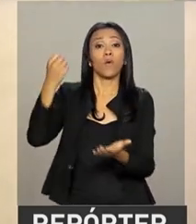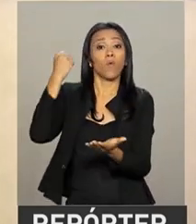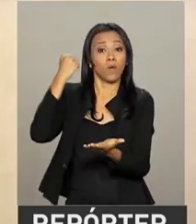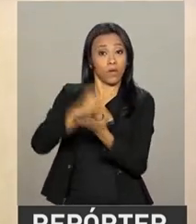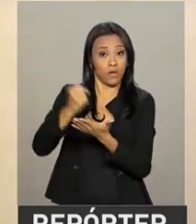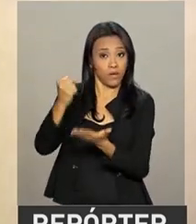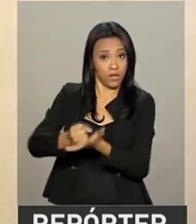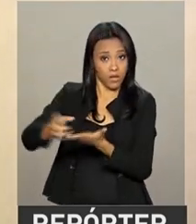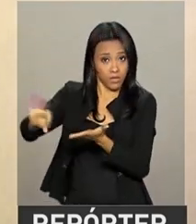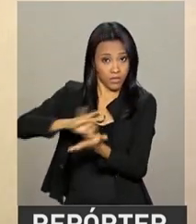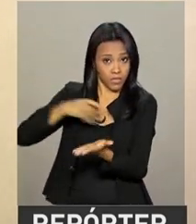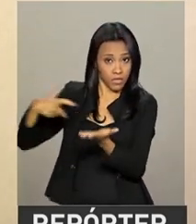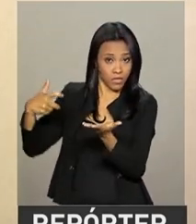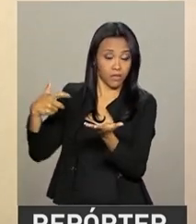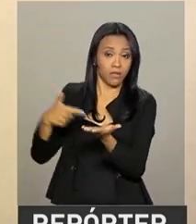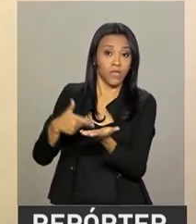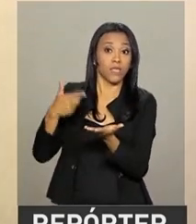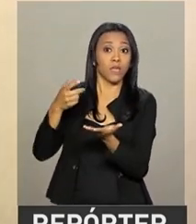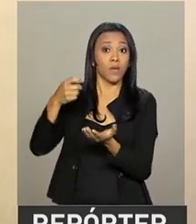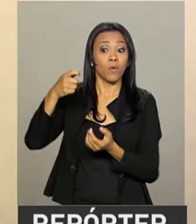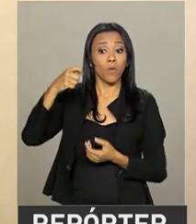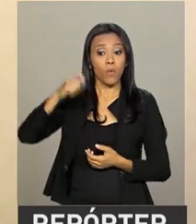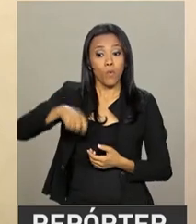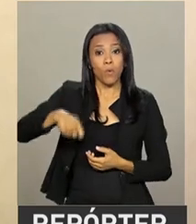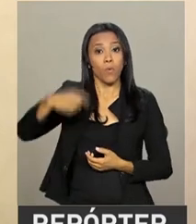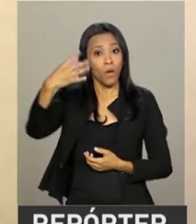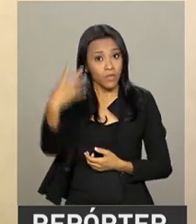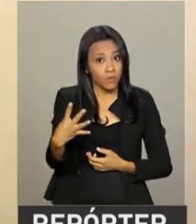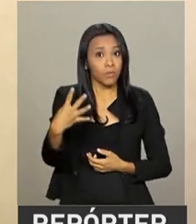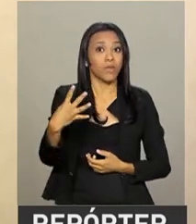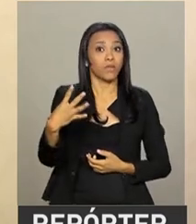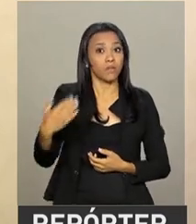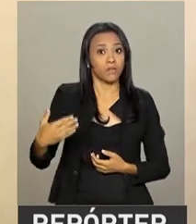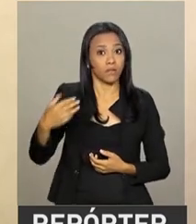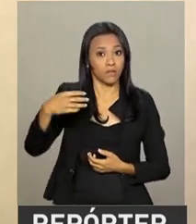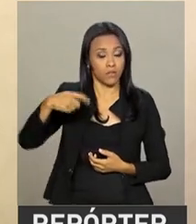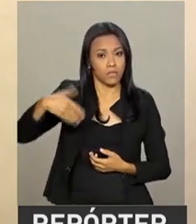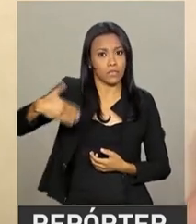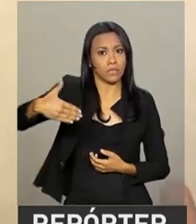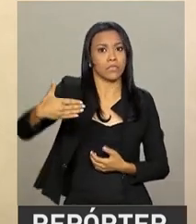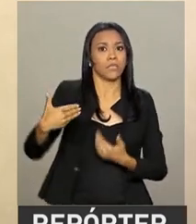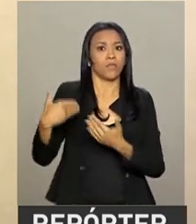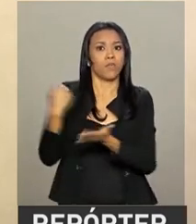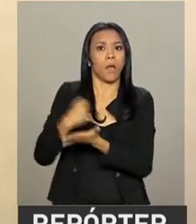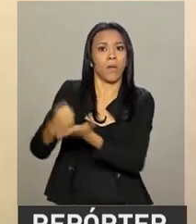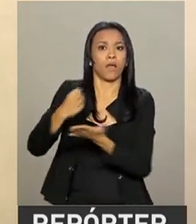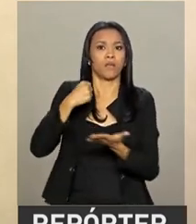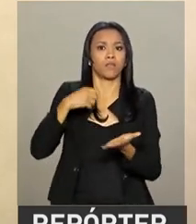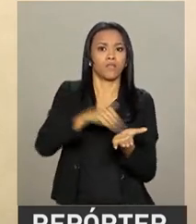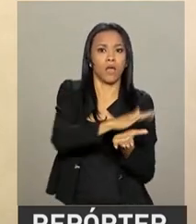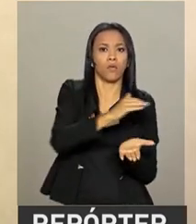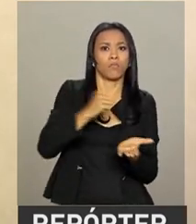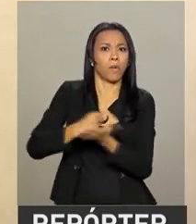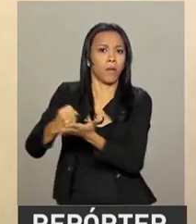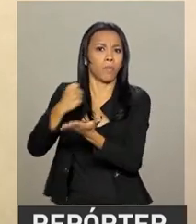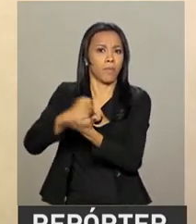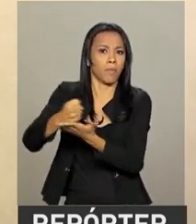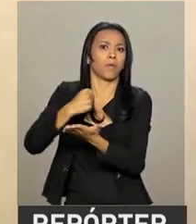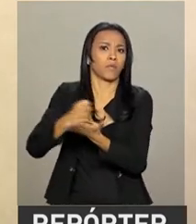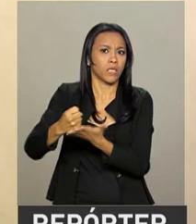que registrou 4 meses seguidos de criação de postos de trabalho, ou seja, entre admissões e demissões o saldo ficou